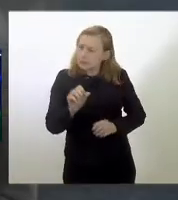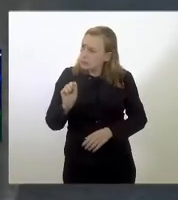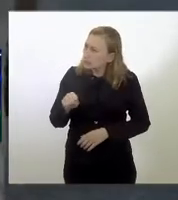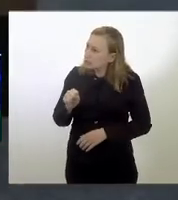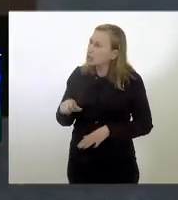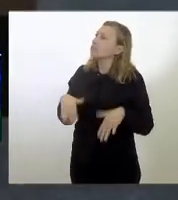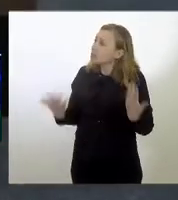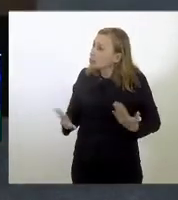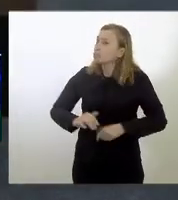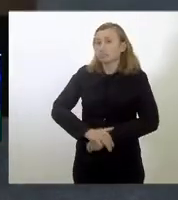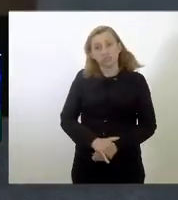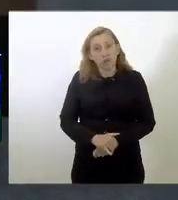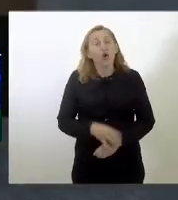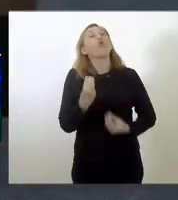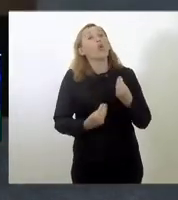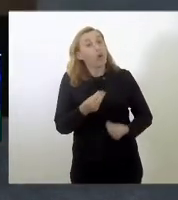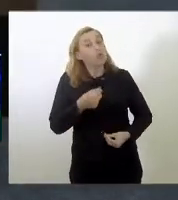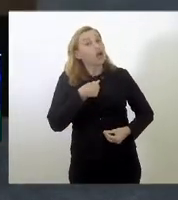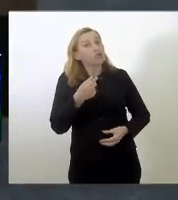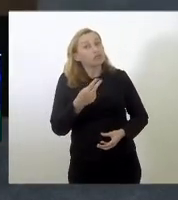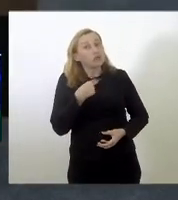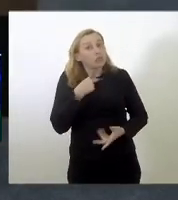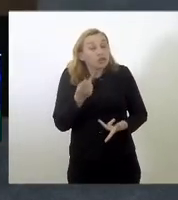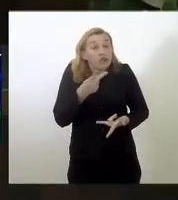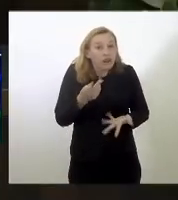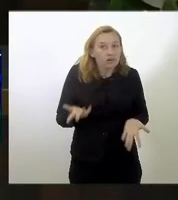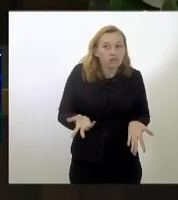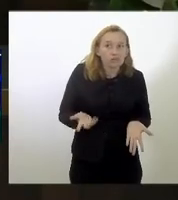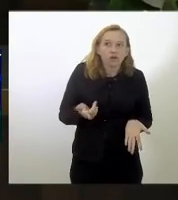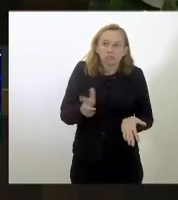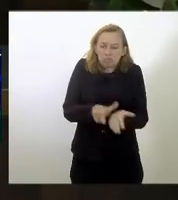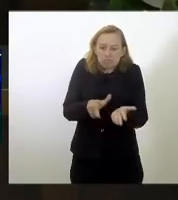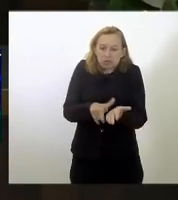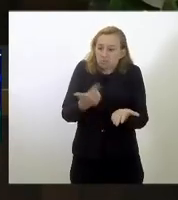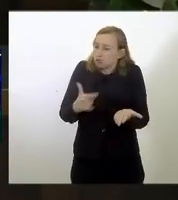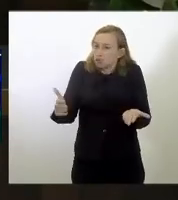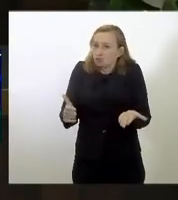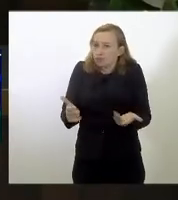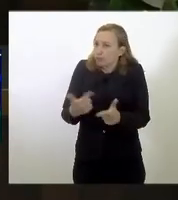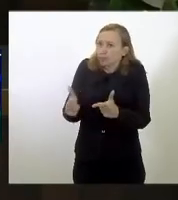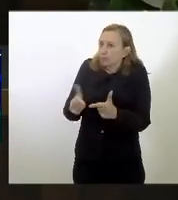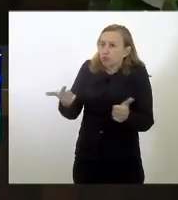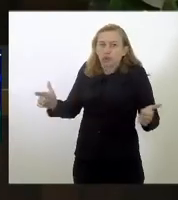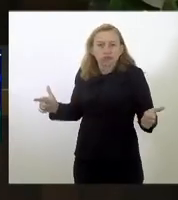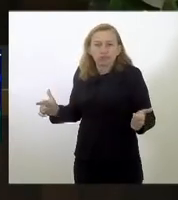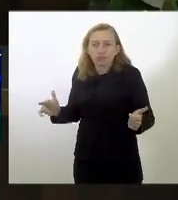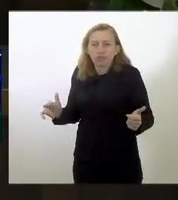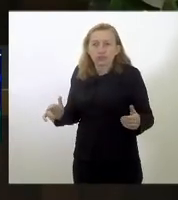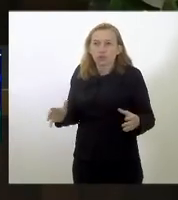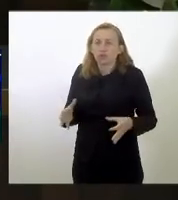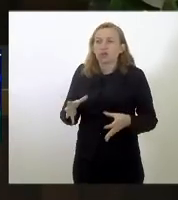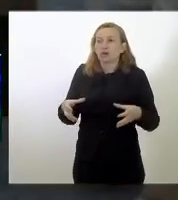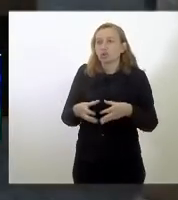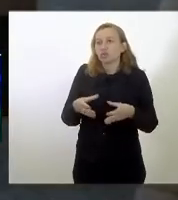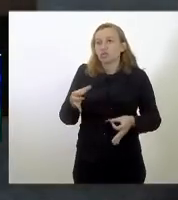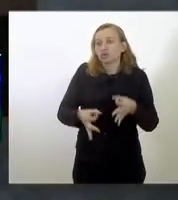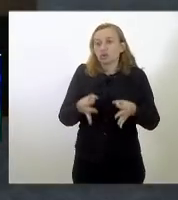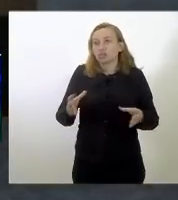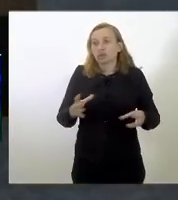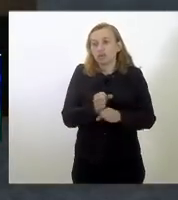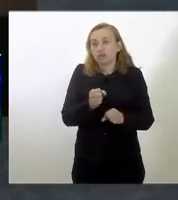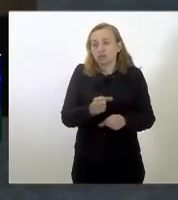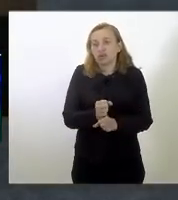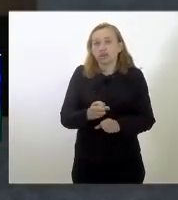Então, como é que não dá? Mas, tem que dar. No meu papel não há, mas sem problema. Mas é... Pela tributação, deputado Luiz. É boicote